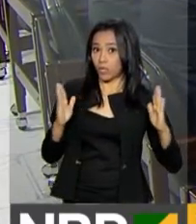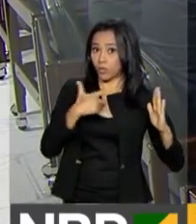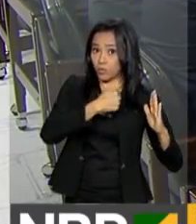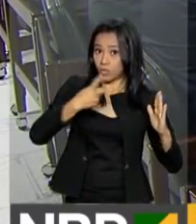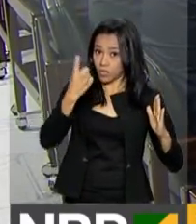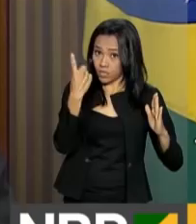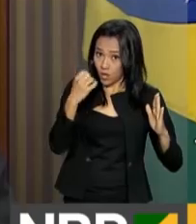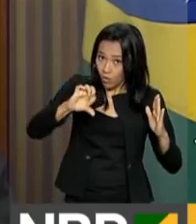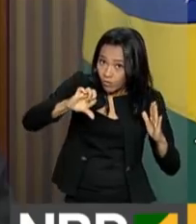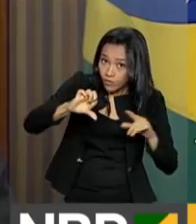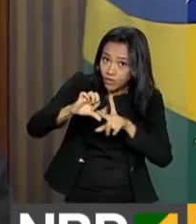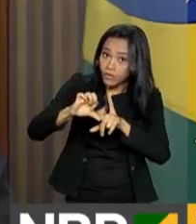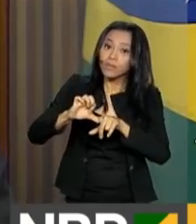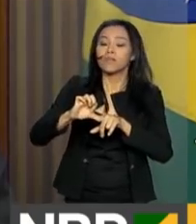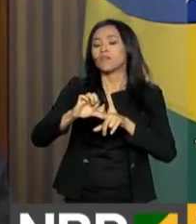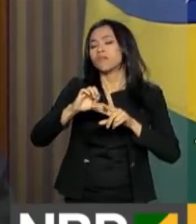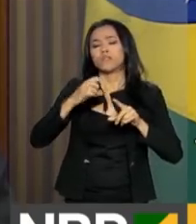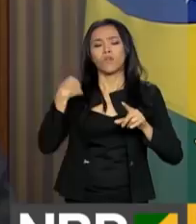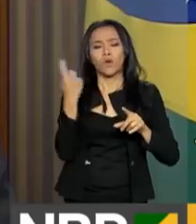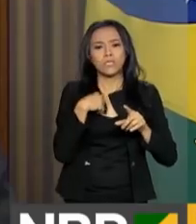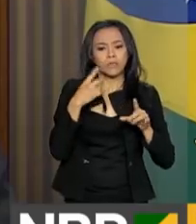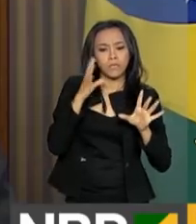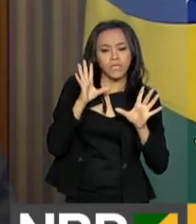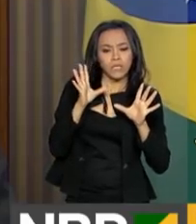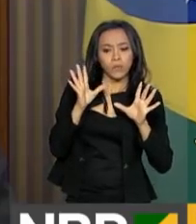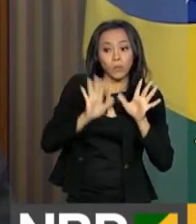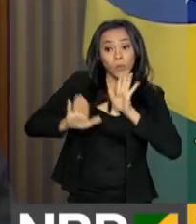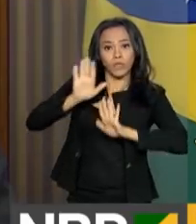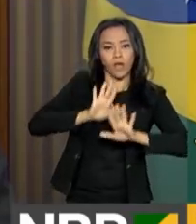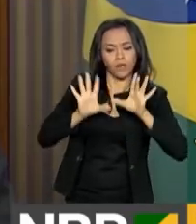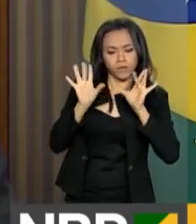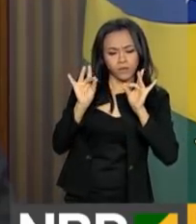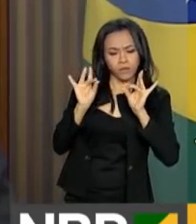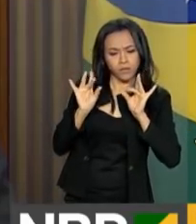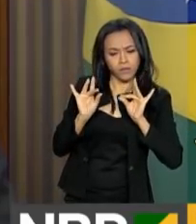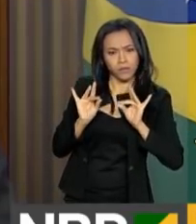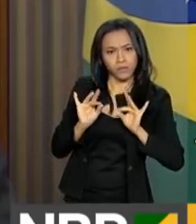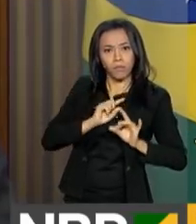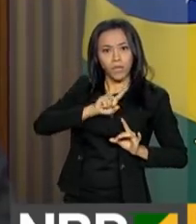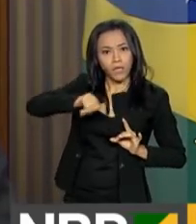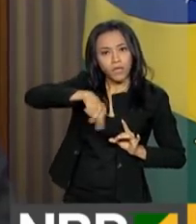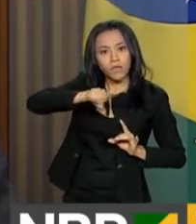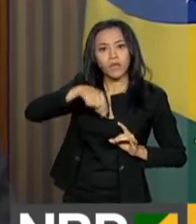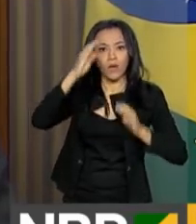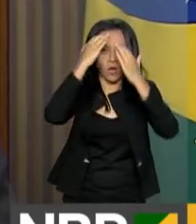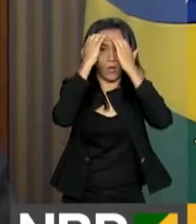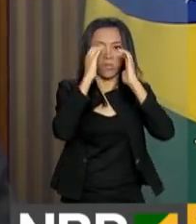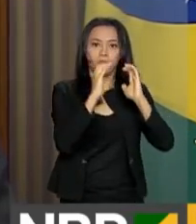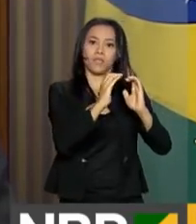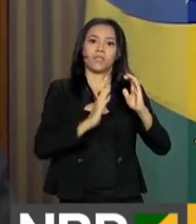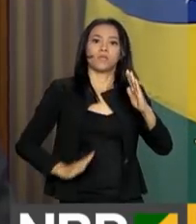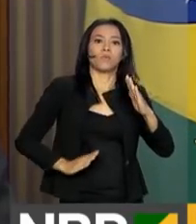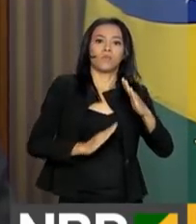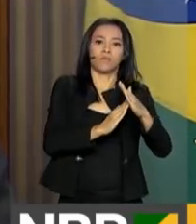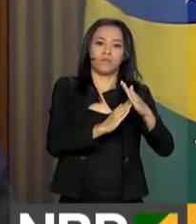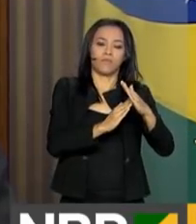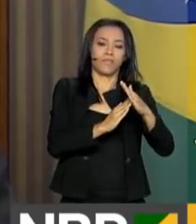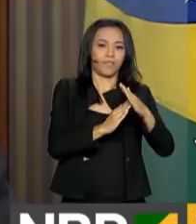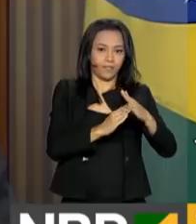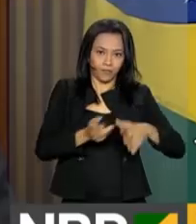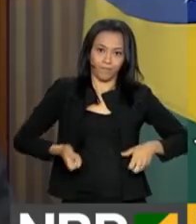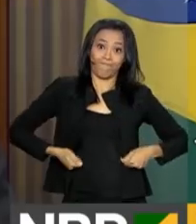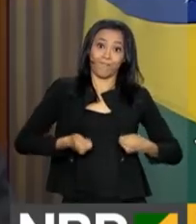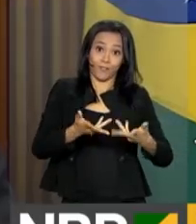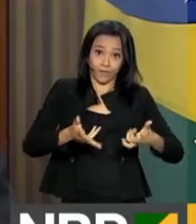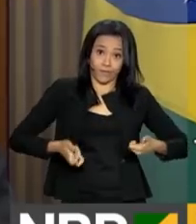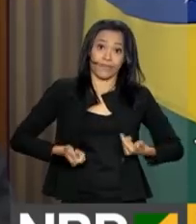estamos tomando todas as cautelas para que haja a obediência absoluta ao teto dos gastos